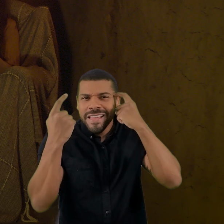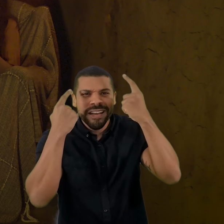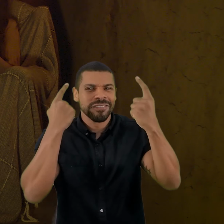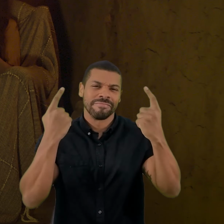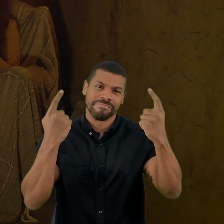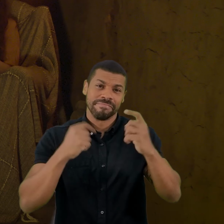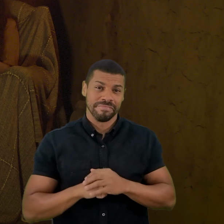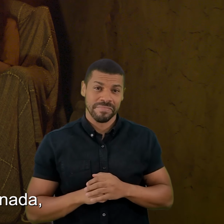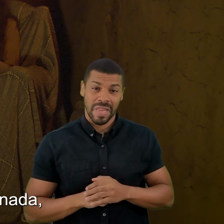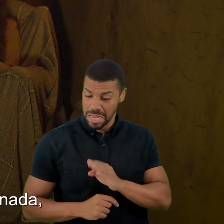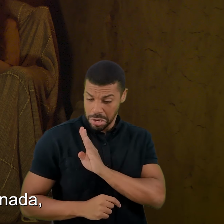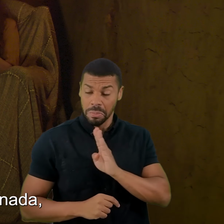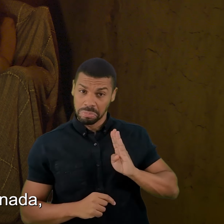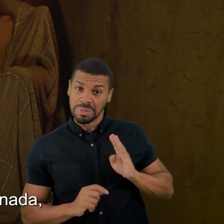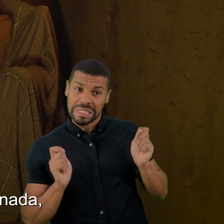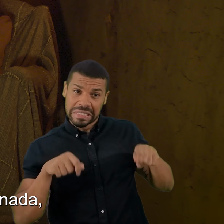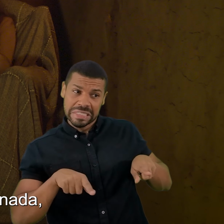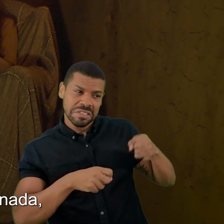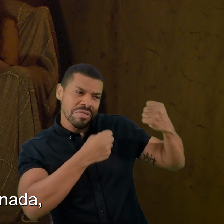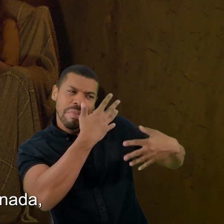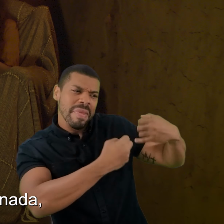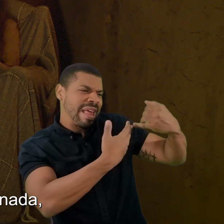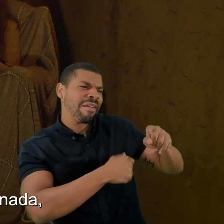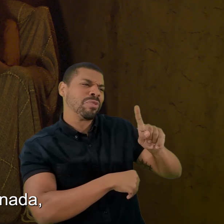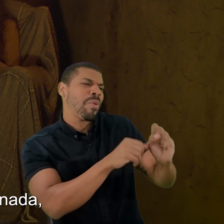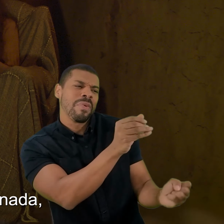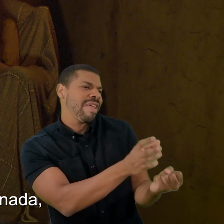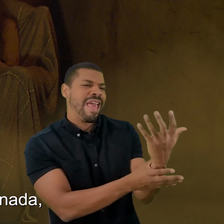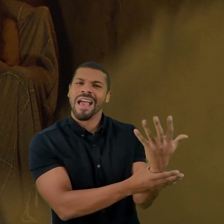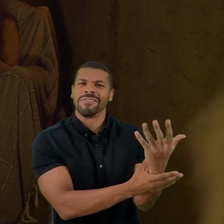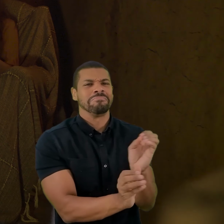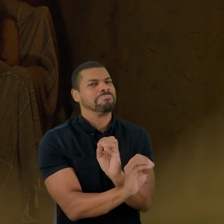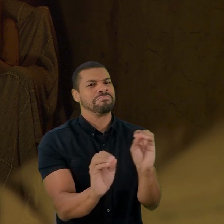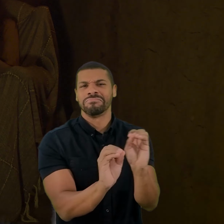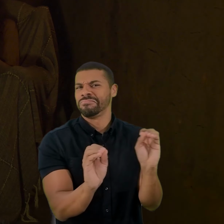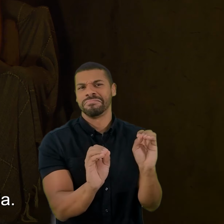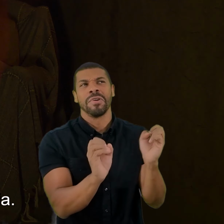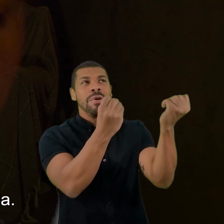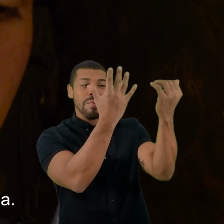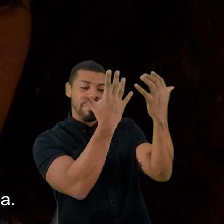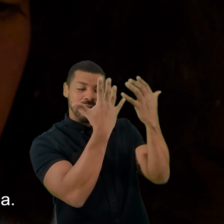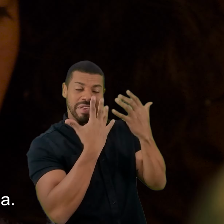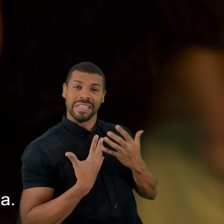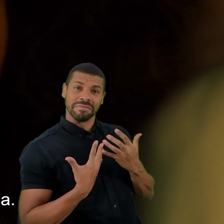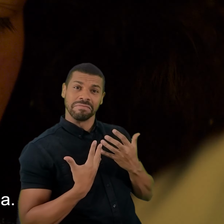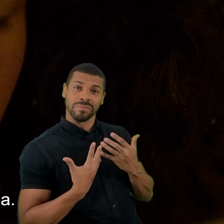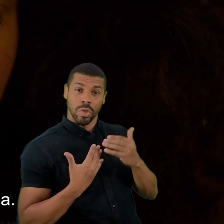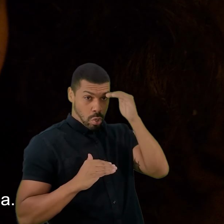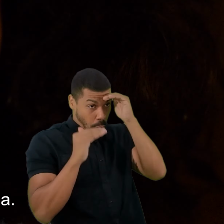criativos. Mas Bispo dizia que ele não criava nada, que ele